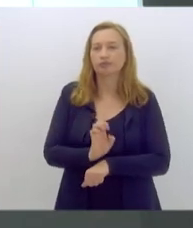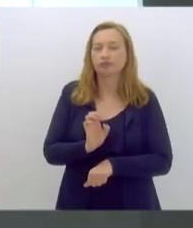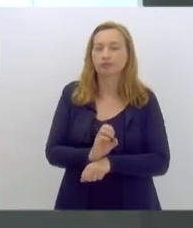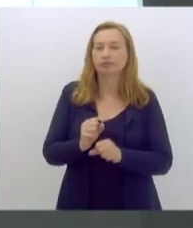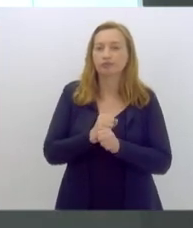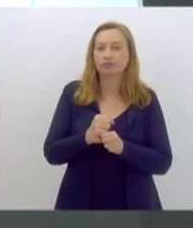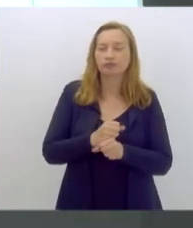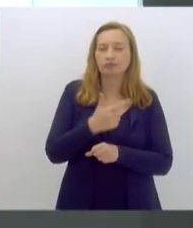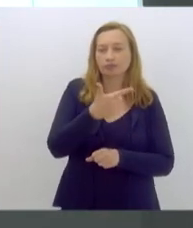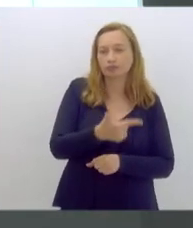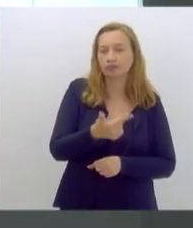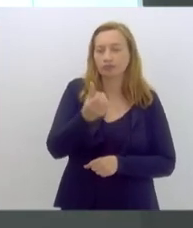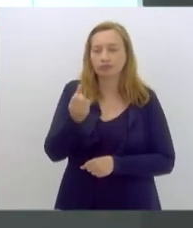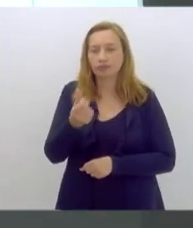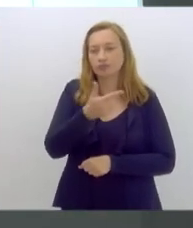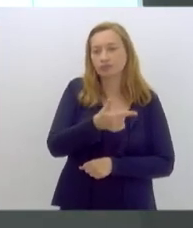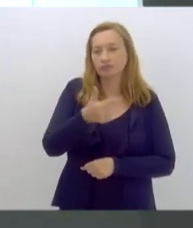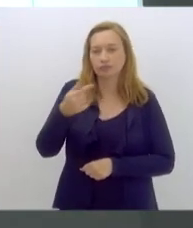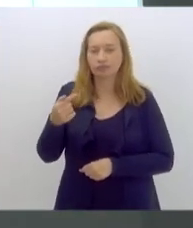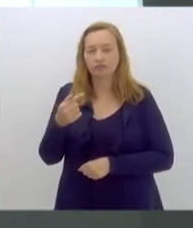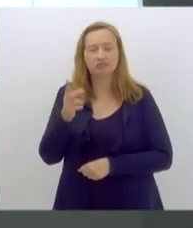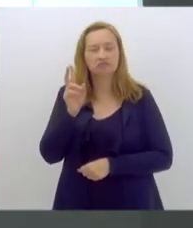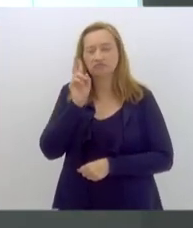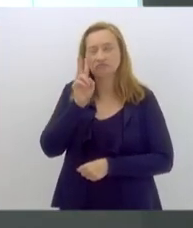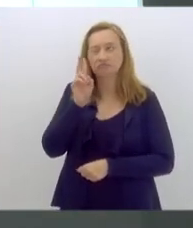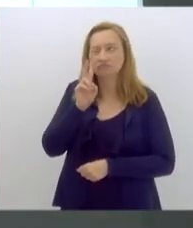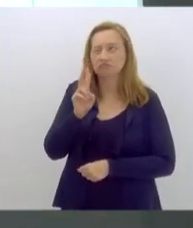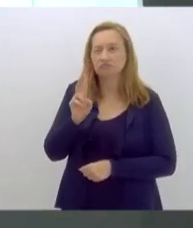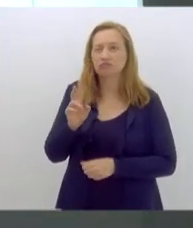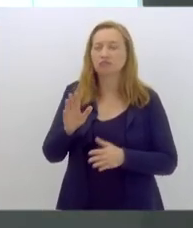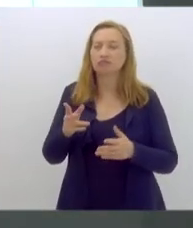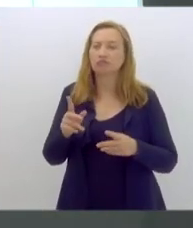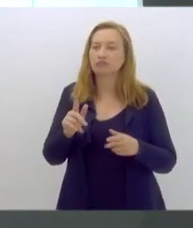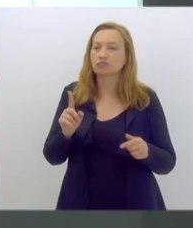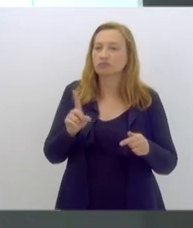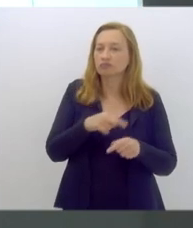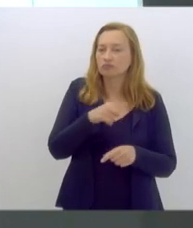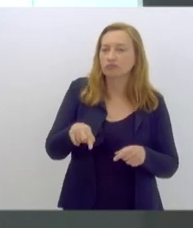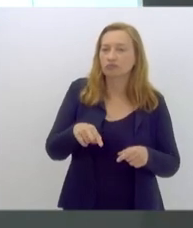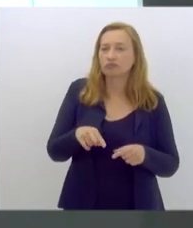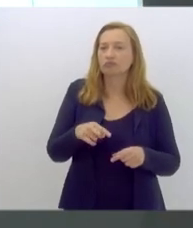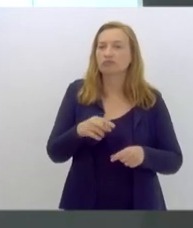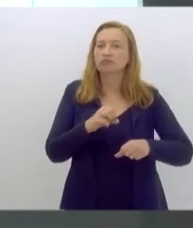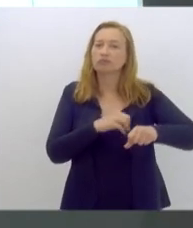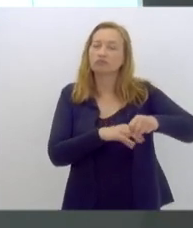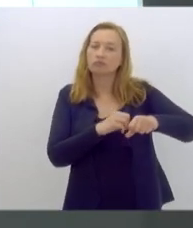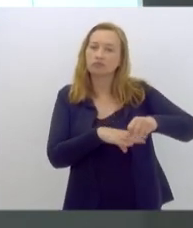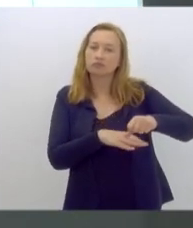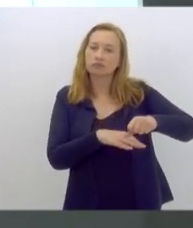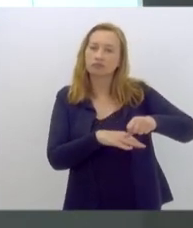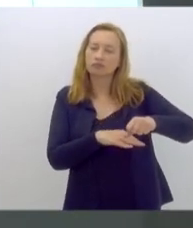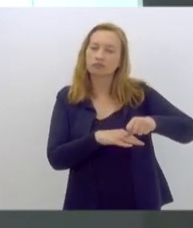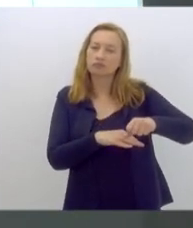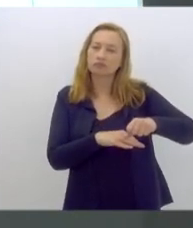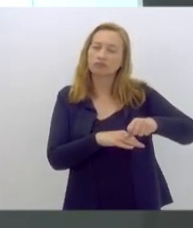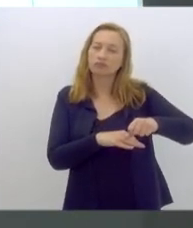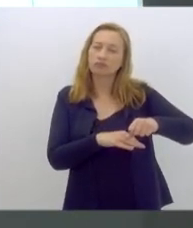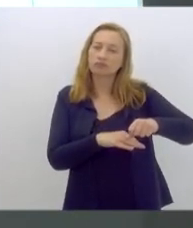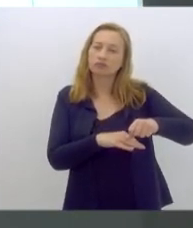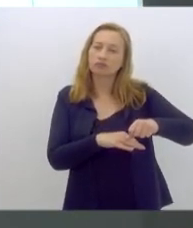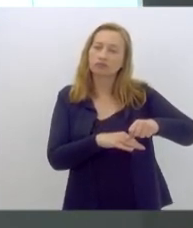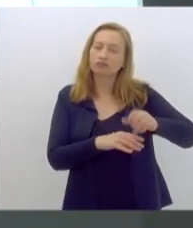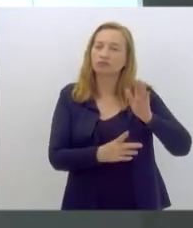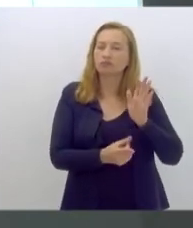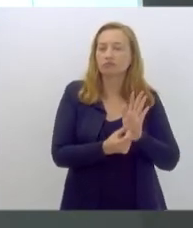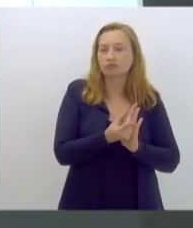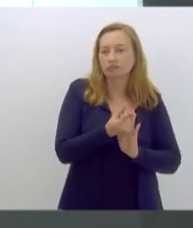2016 ou 2017 não me lembro quando ouve o corte tem o fundo financeiro e o estado acabar